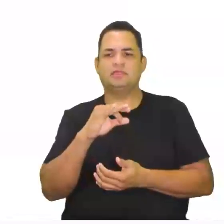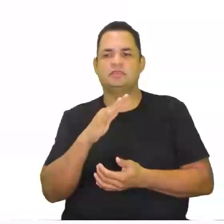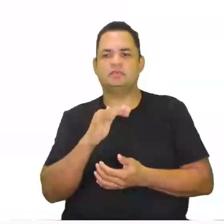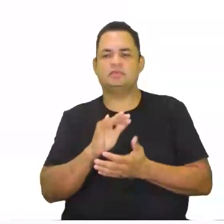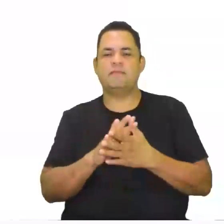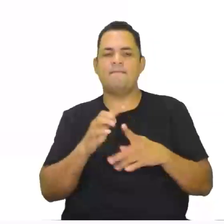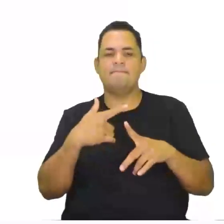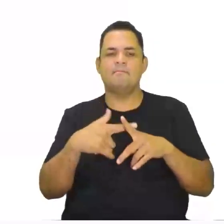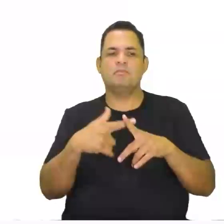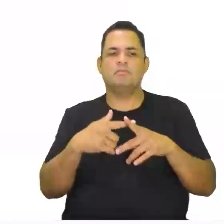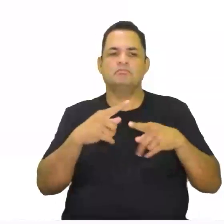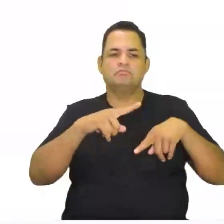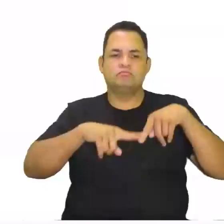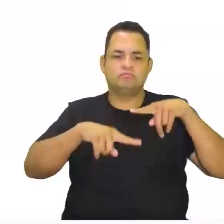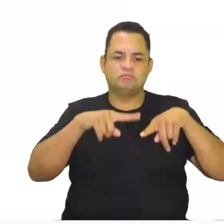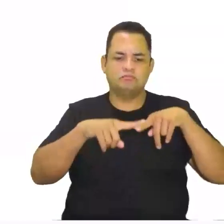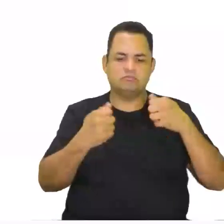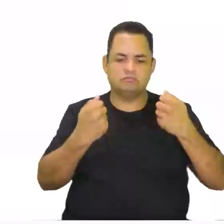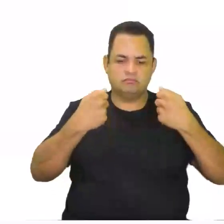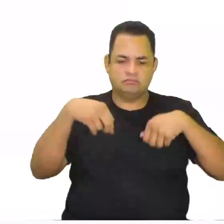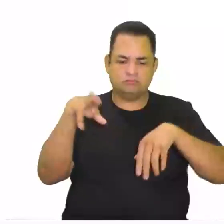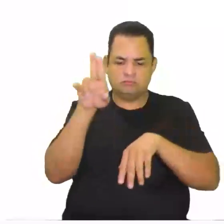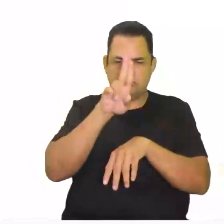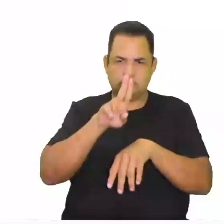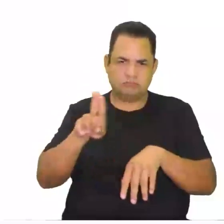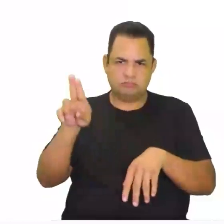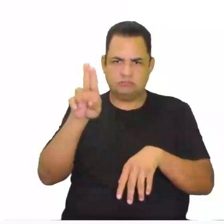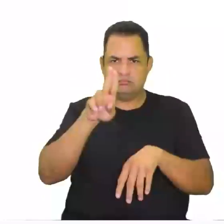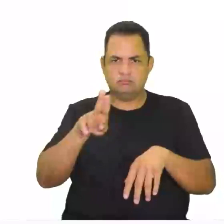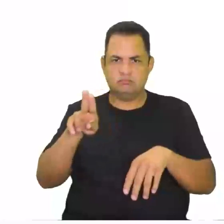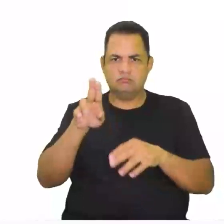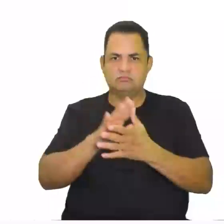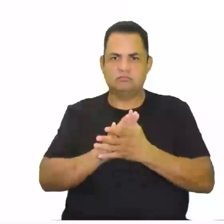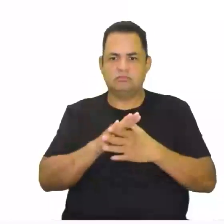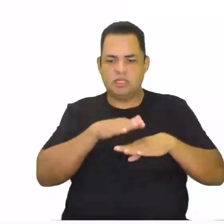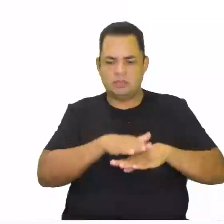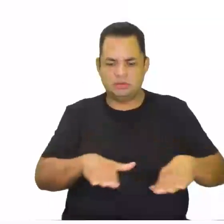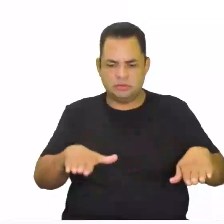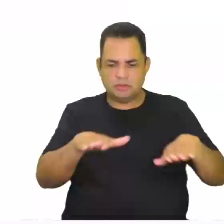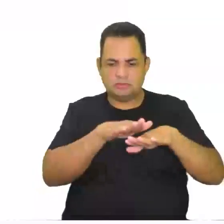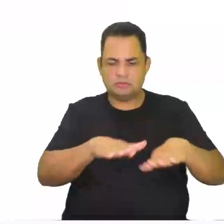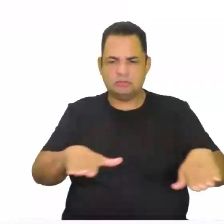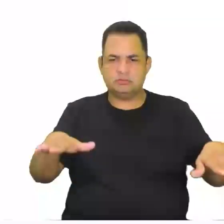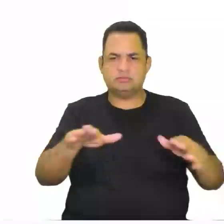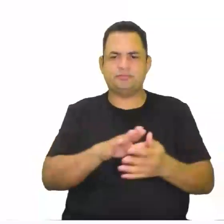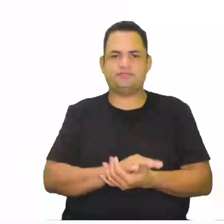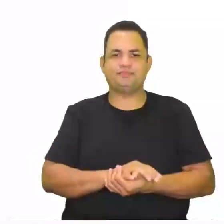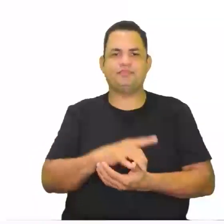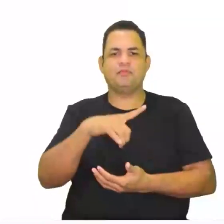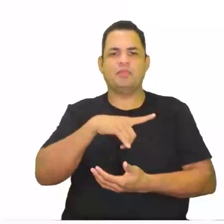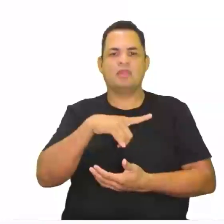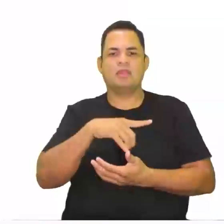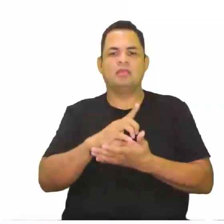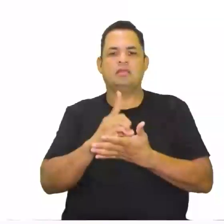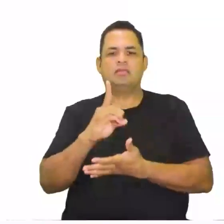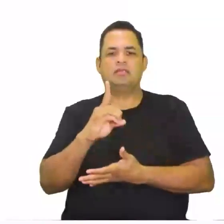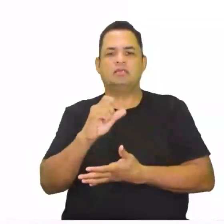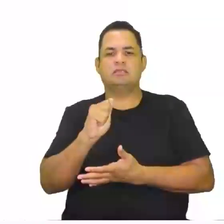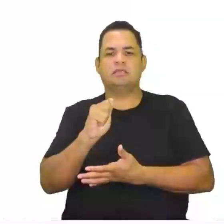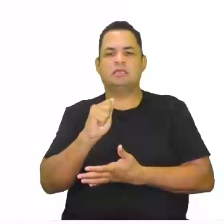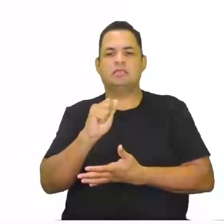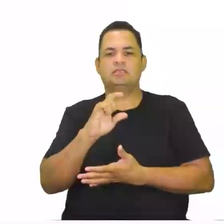desasfaltação, justamente porque esses materiais podem ser utilizados para asfaltos. Depois a gente tem a